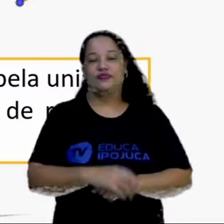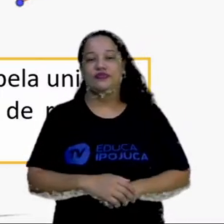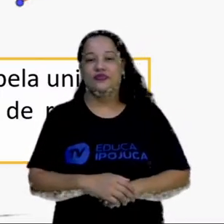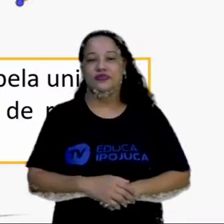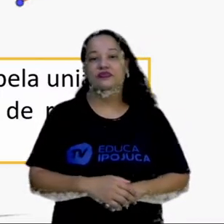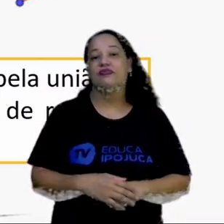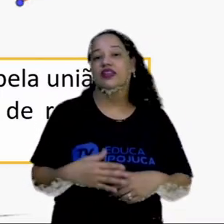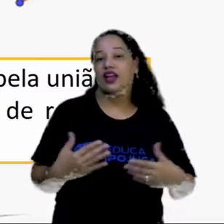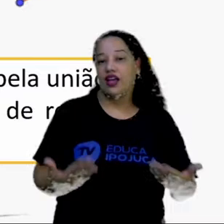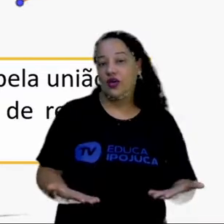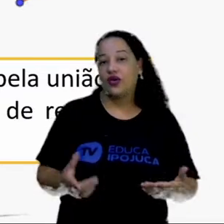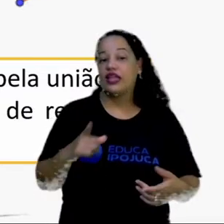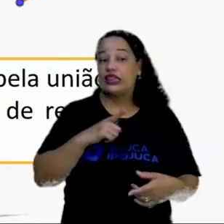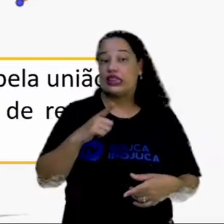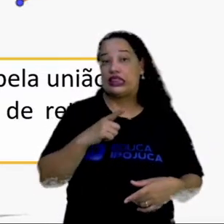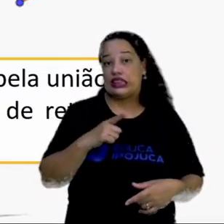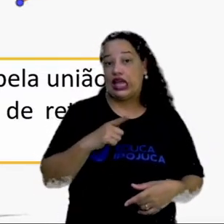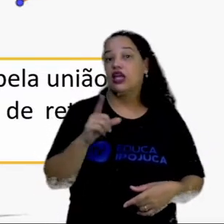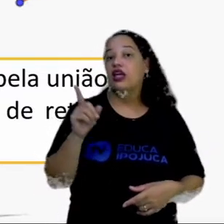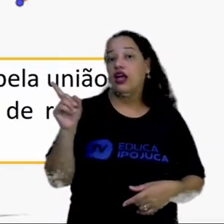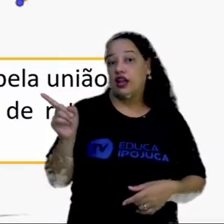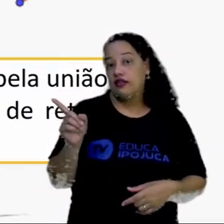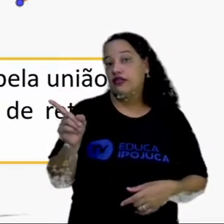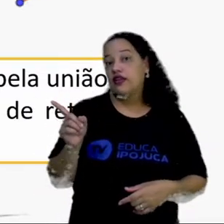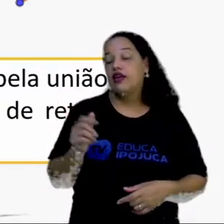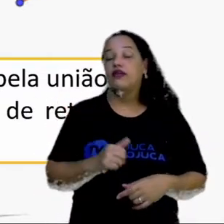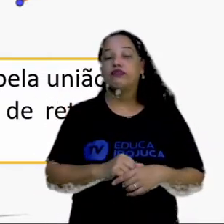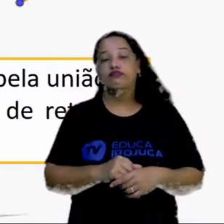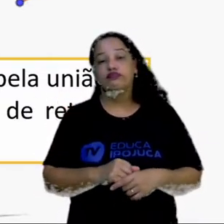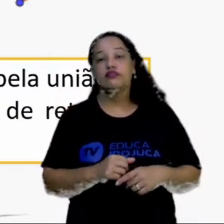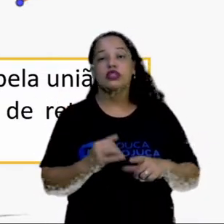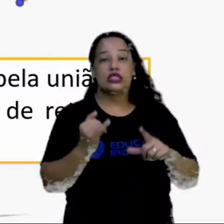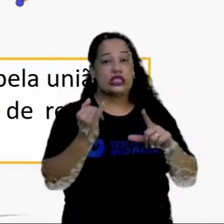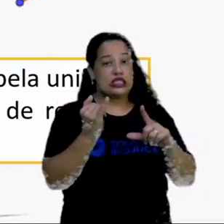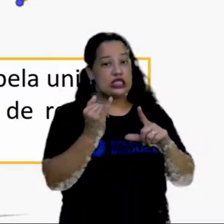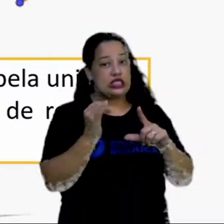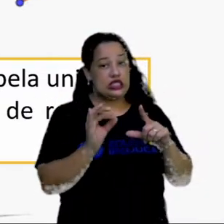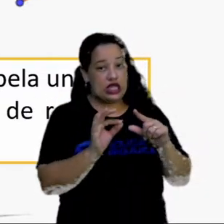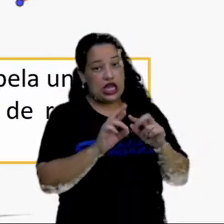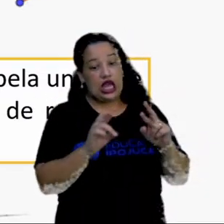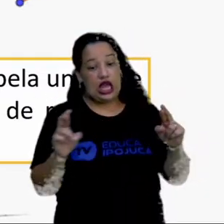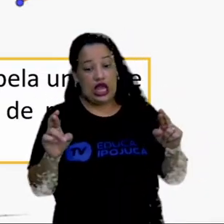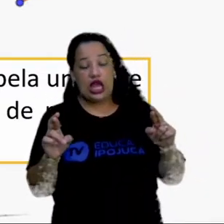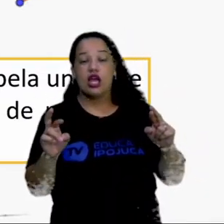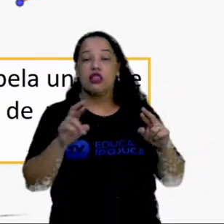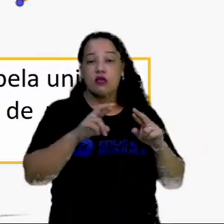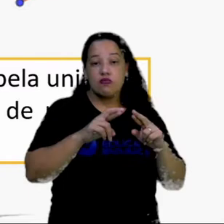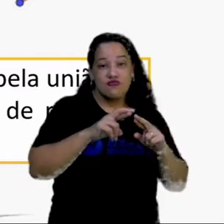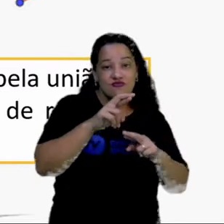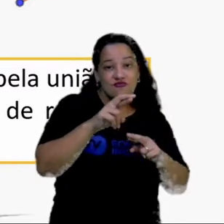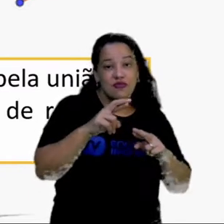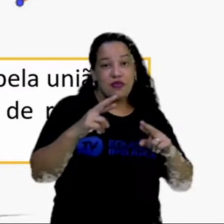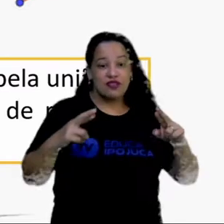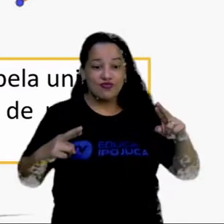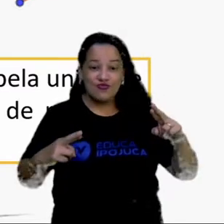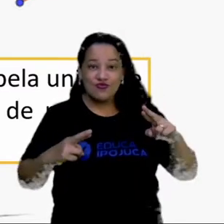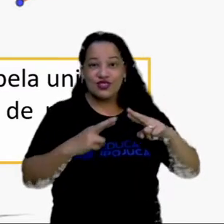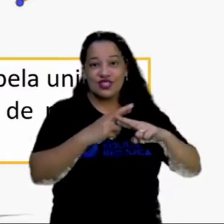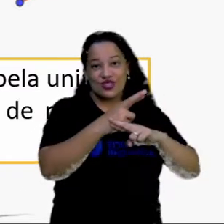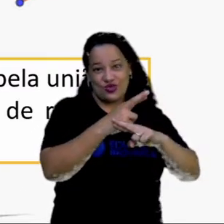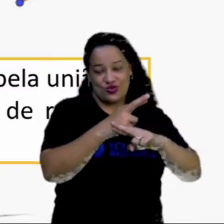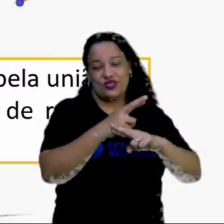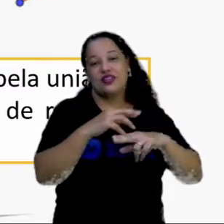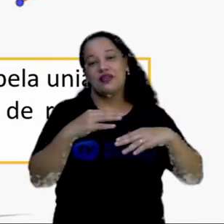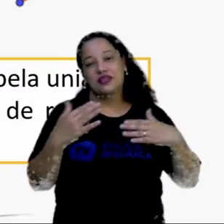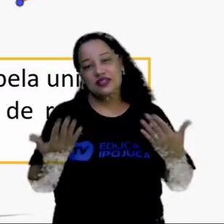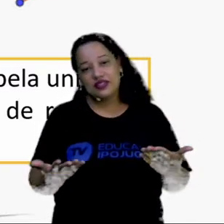de reta. Mas observe que há um cruzamento desse segmento de reta. Então, a figura D não